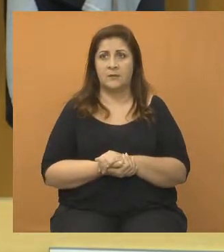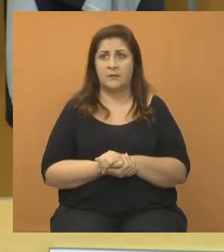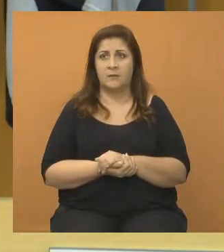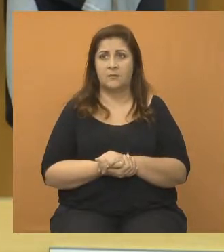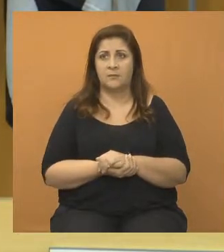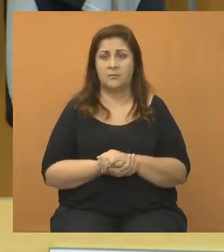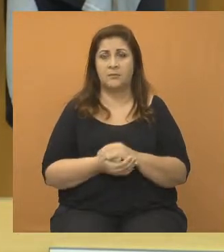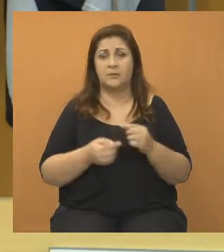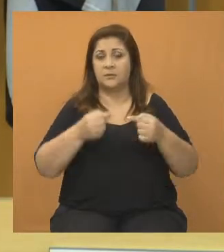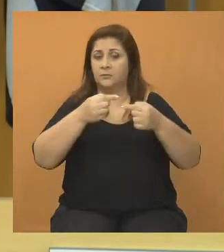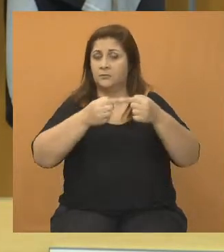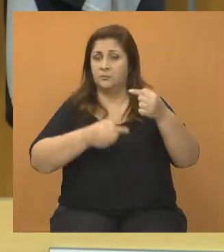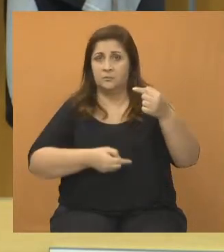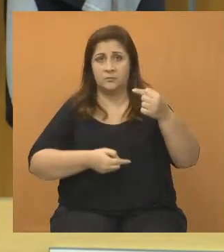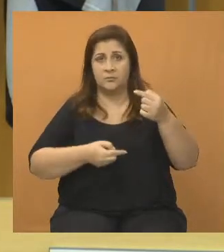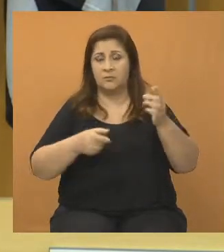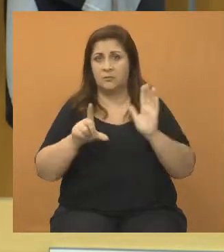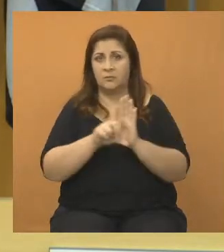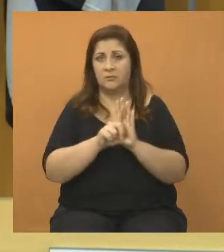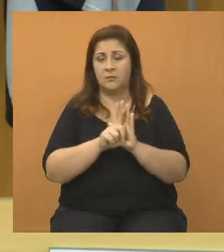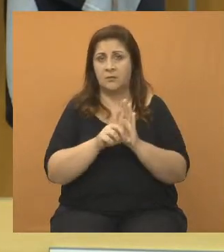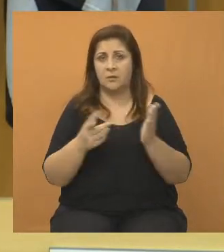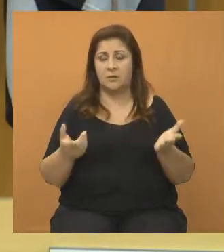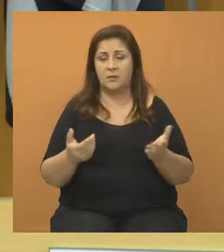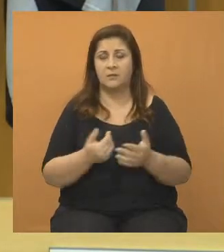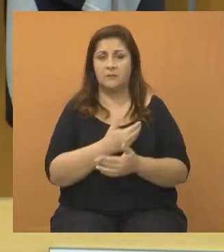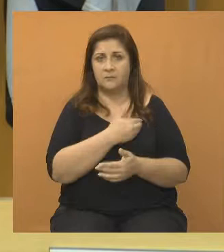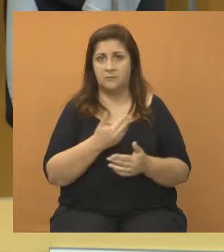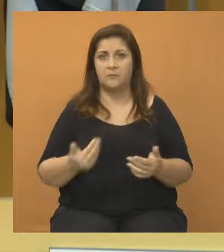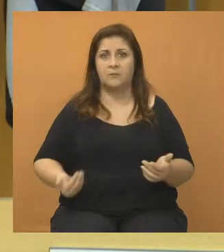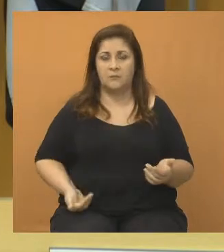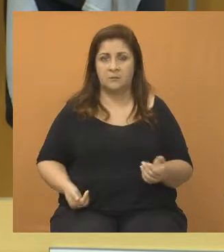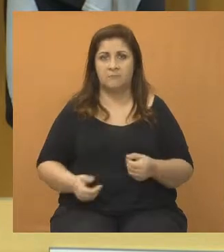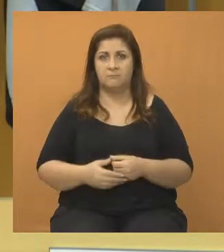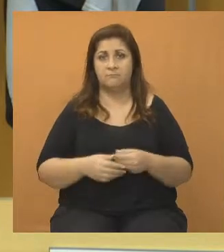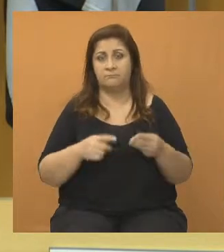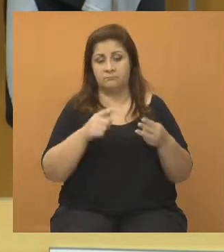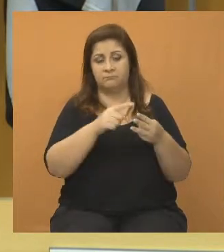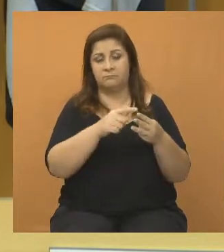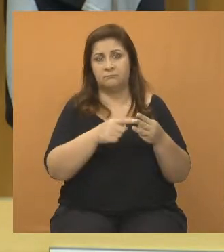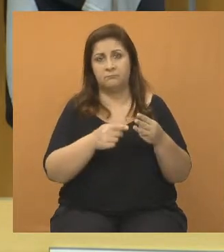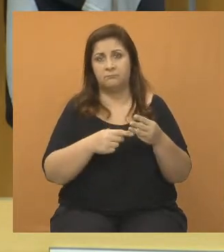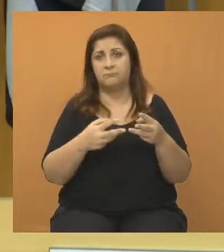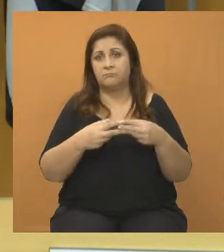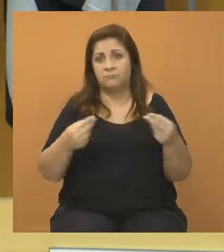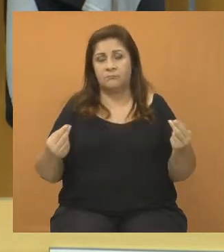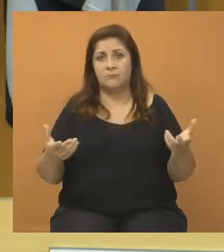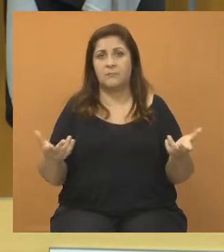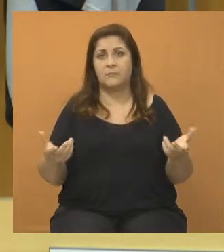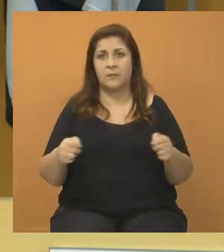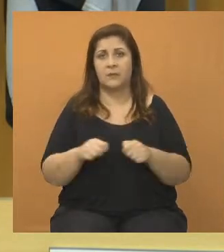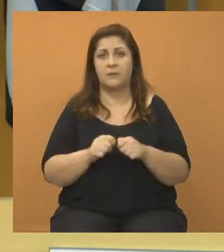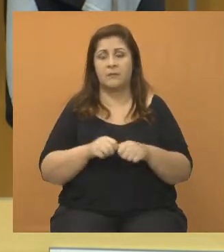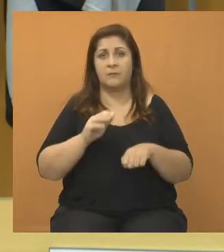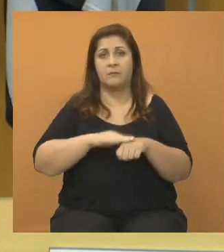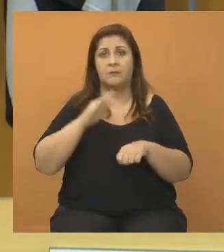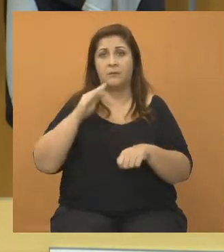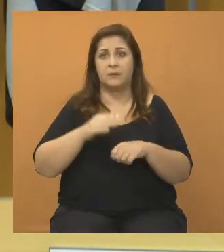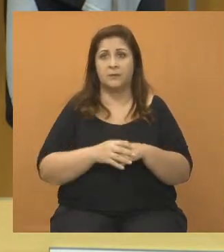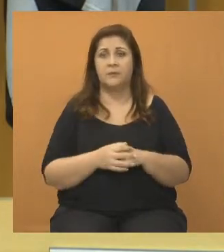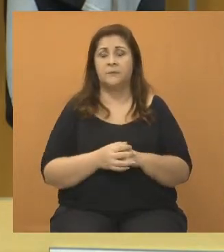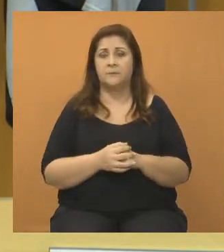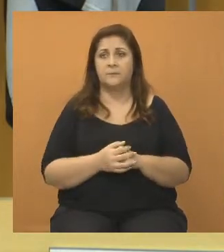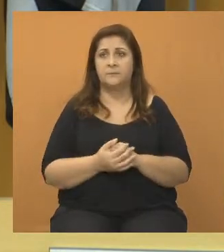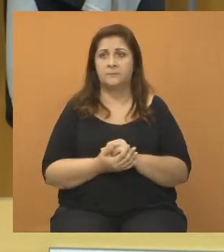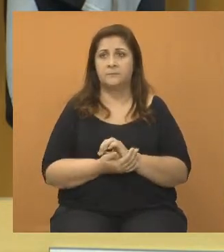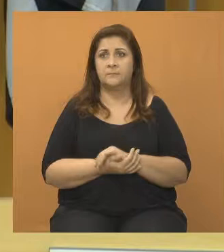vai em discordância com uma regulação federal. Então, são essas 3 coisas que acabaram inflando um pouco a